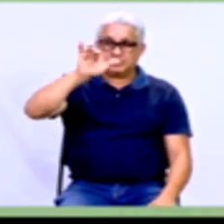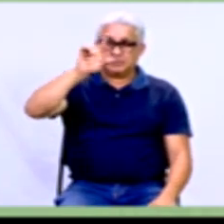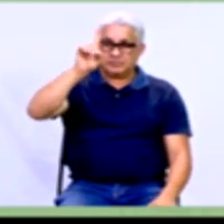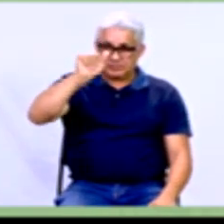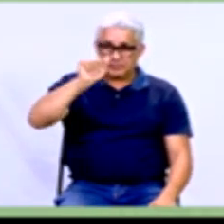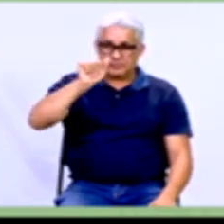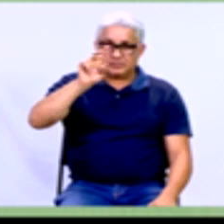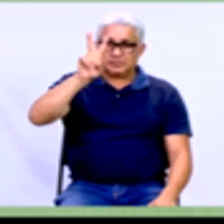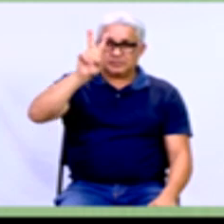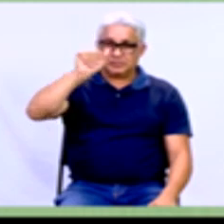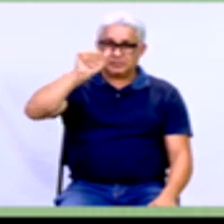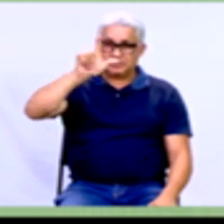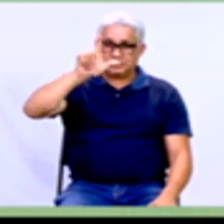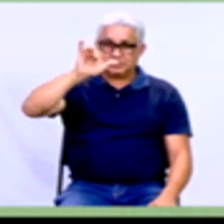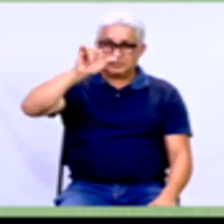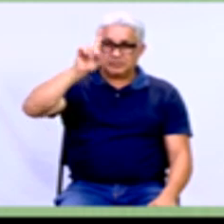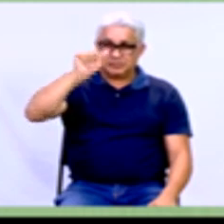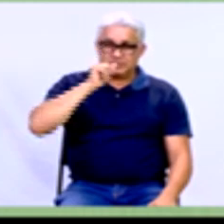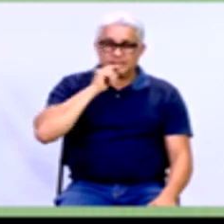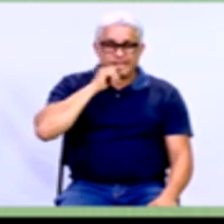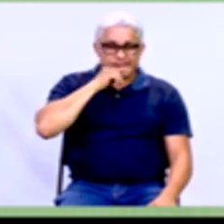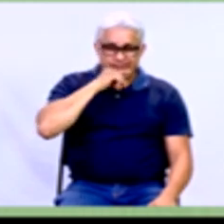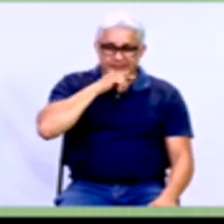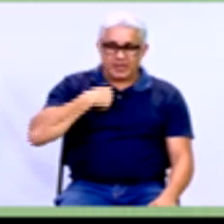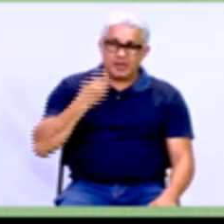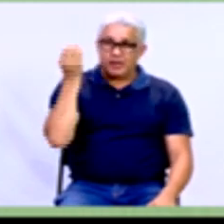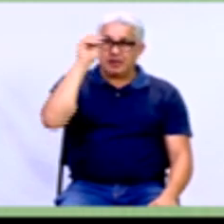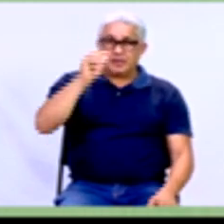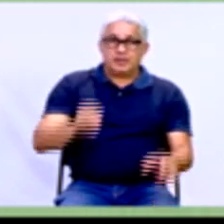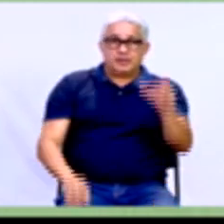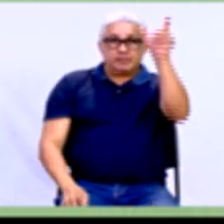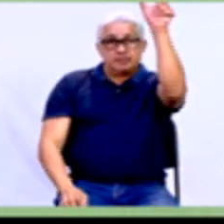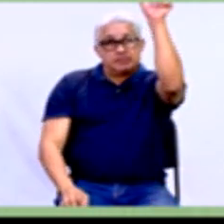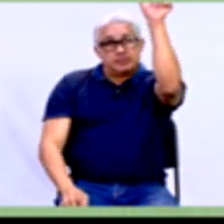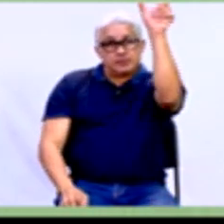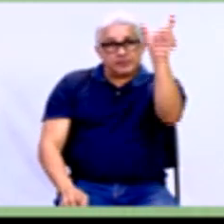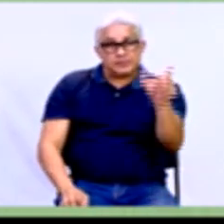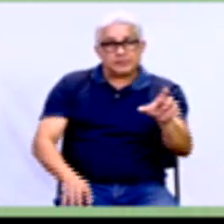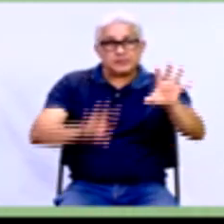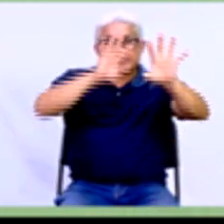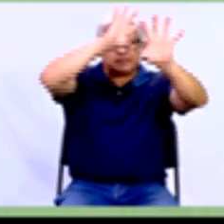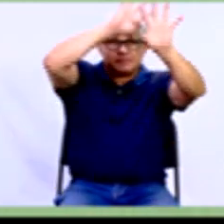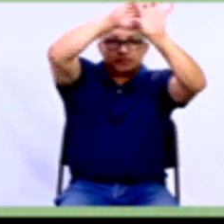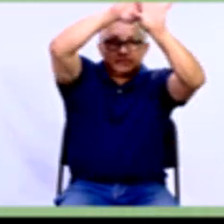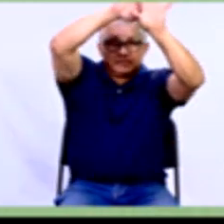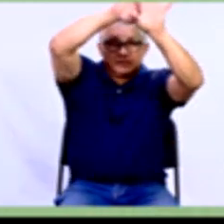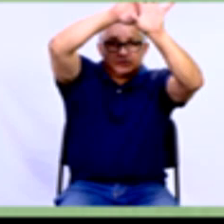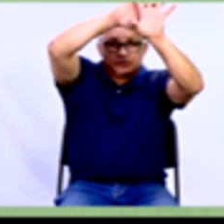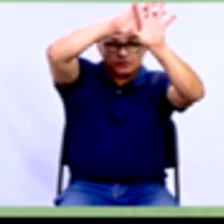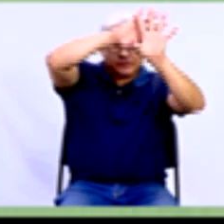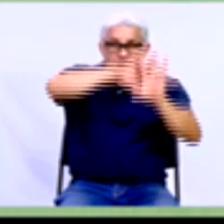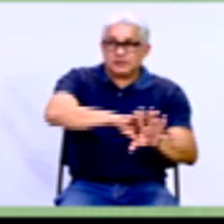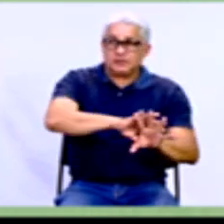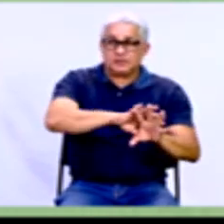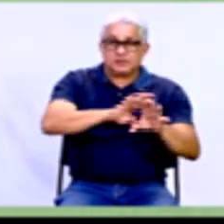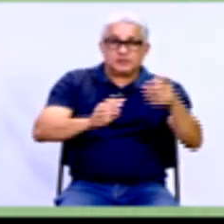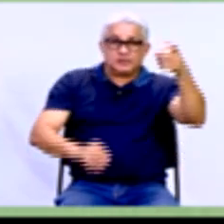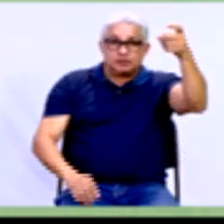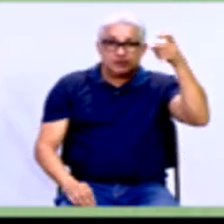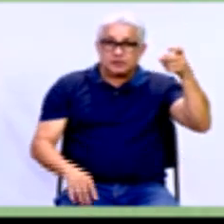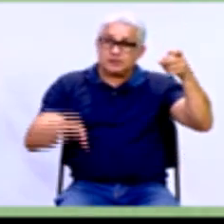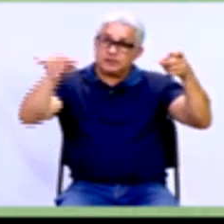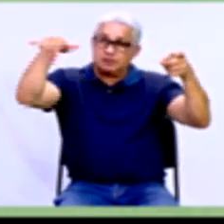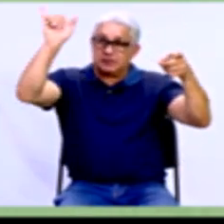lá. Aqui eu coloquei a nossa tabela, e eu até deixei aqui para vocês verem que esse aqui seria o nosso X e esse aqui o nosso